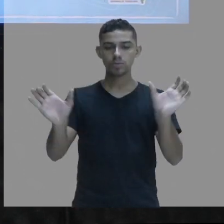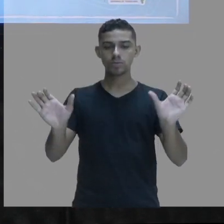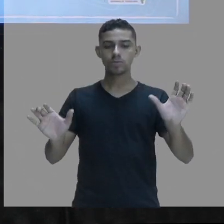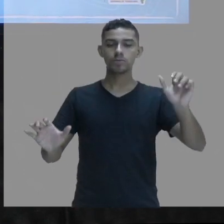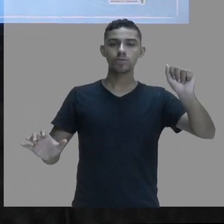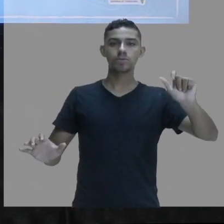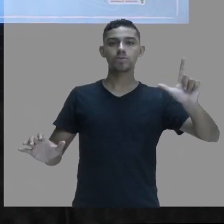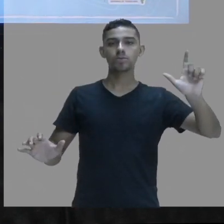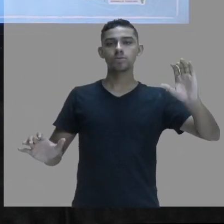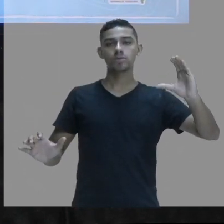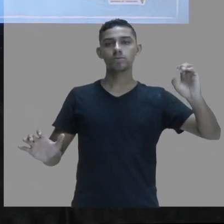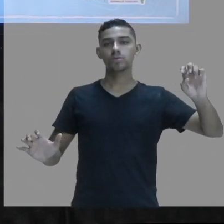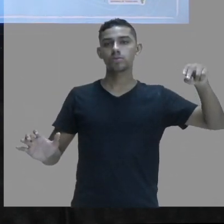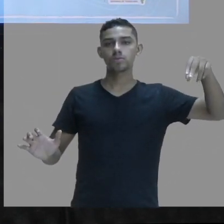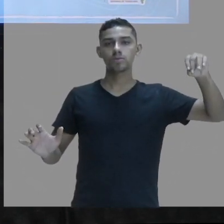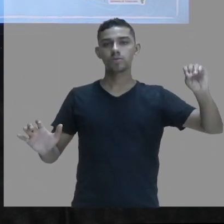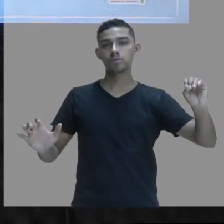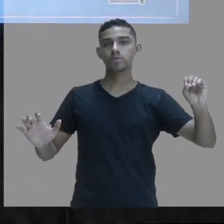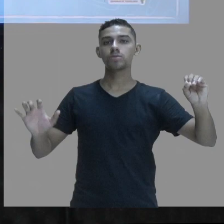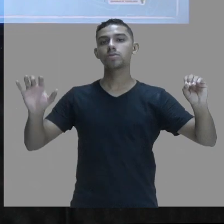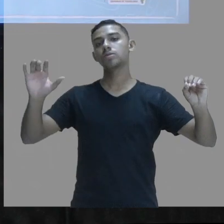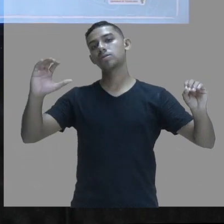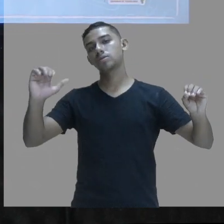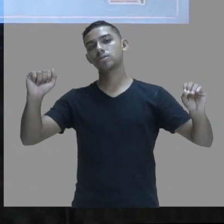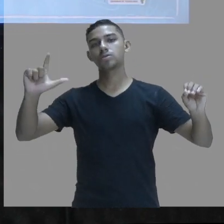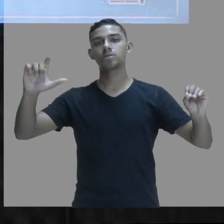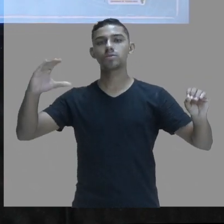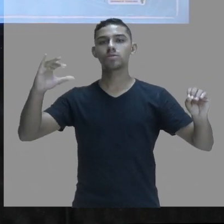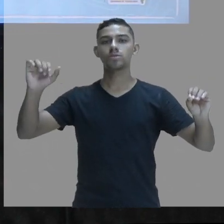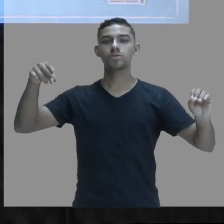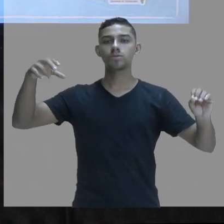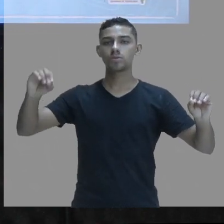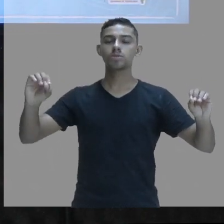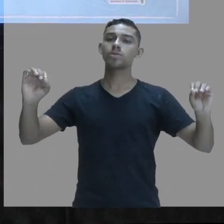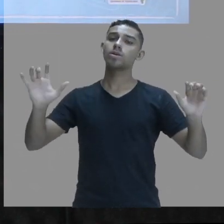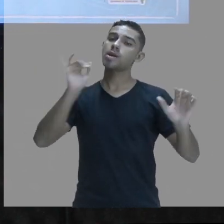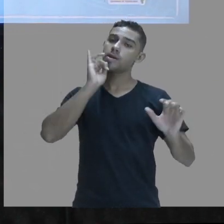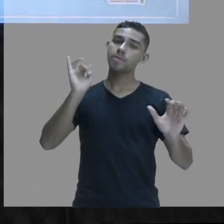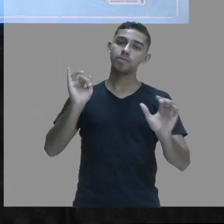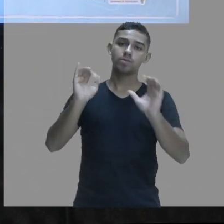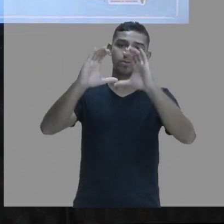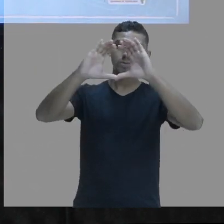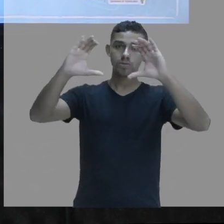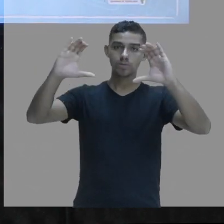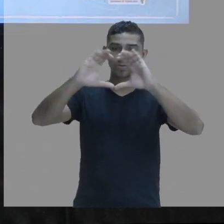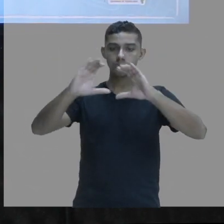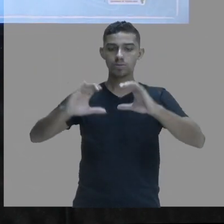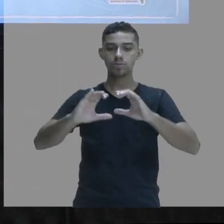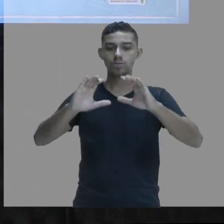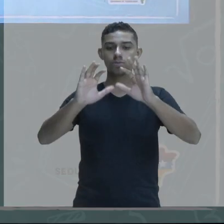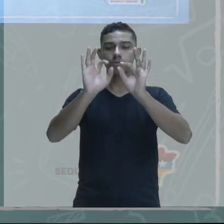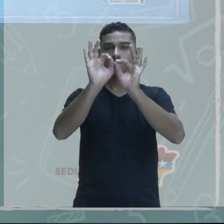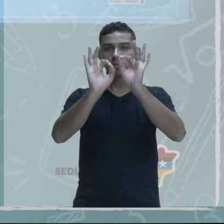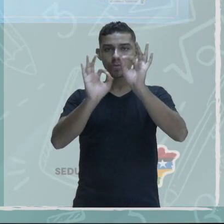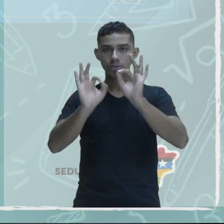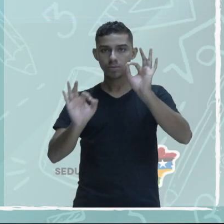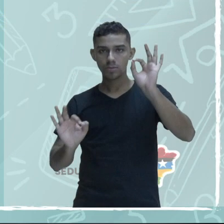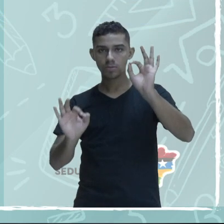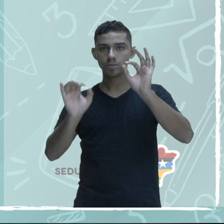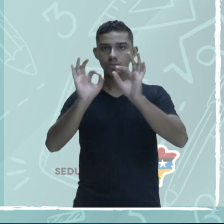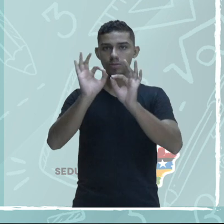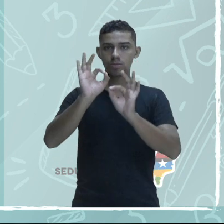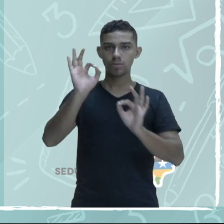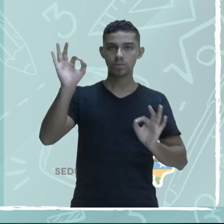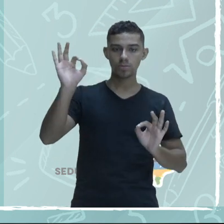alcinos, tanto de cadeias normais quanto de cadeias ramificadas. Bom, vamos começar